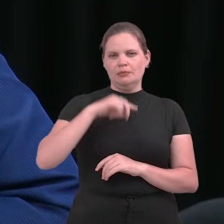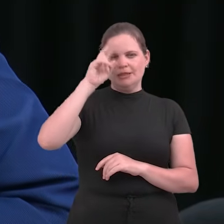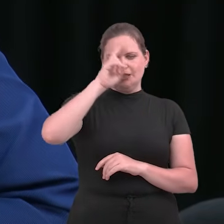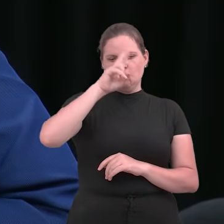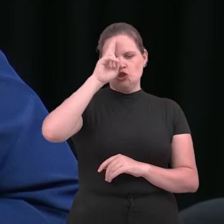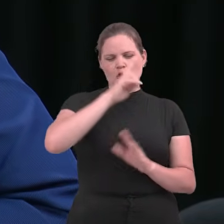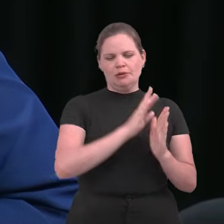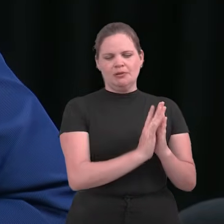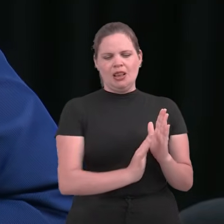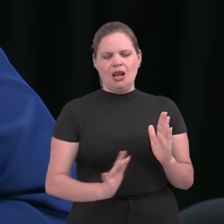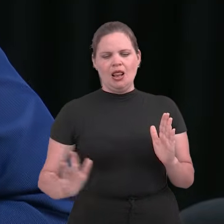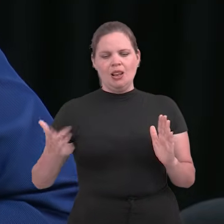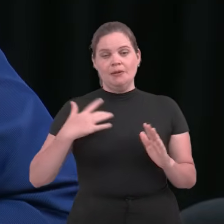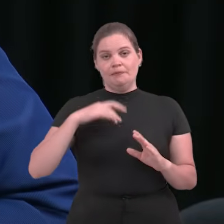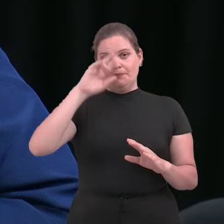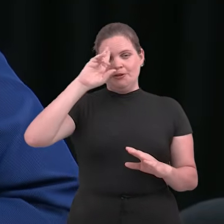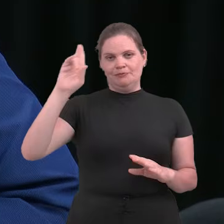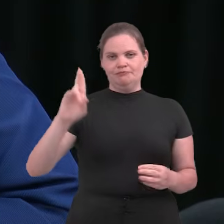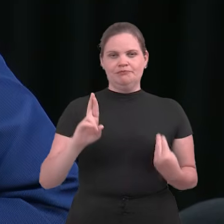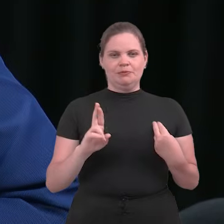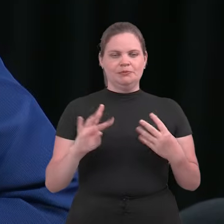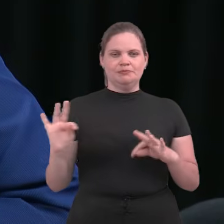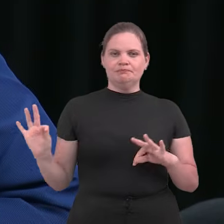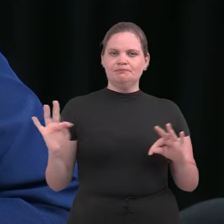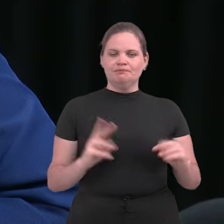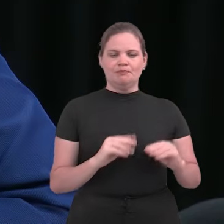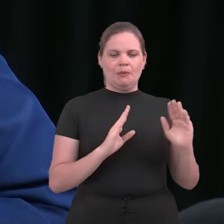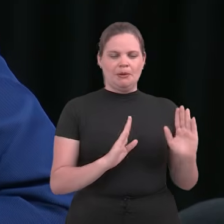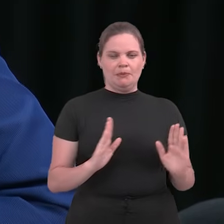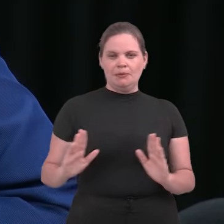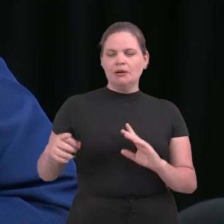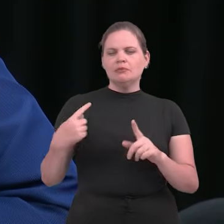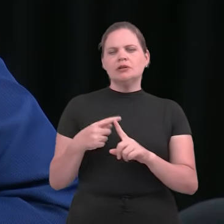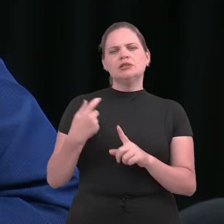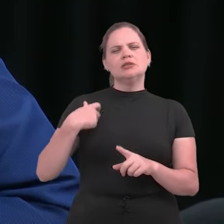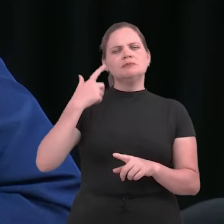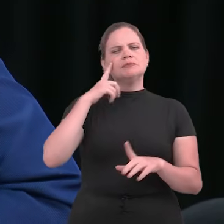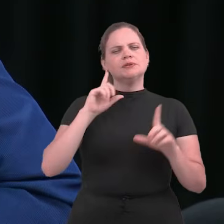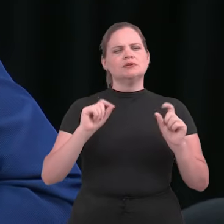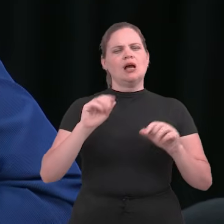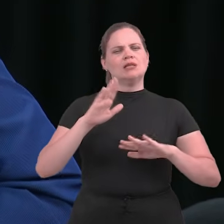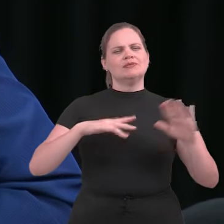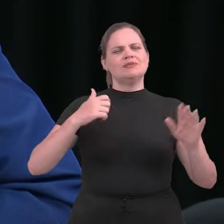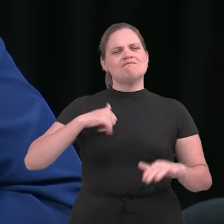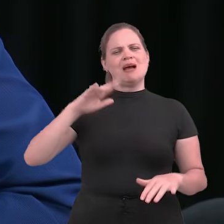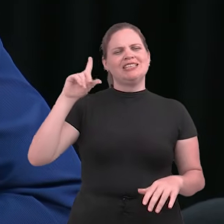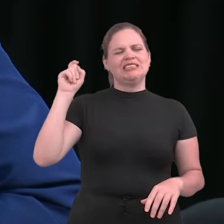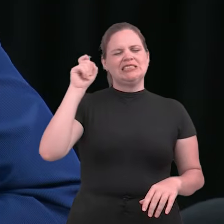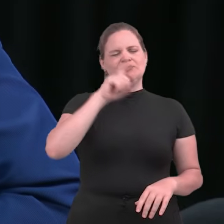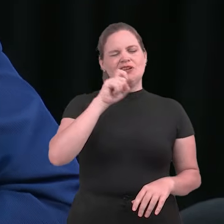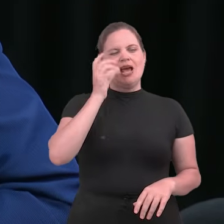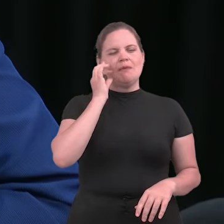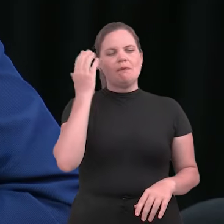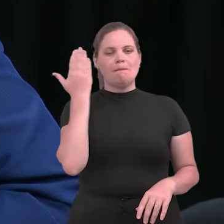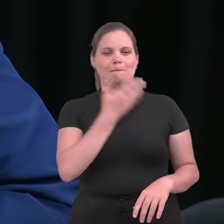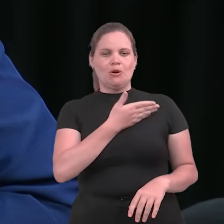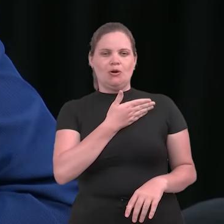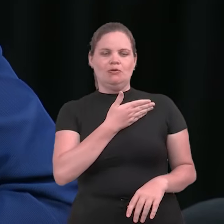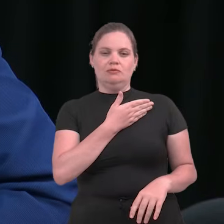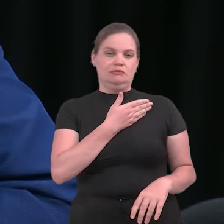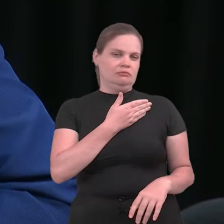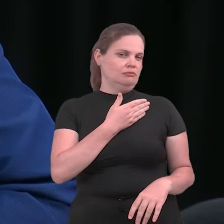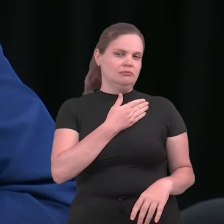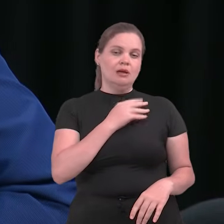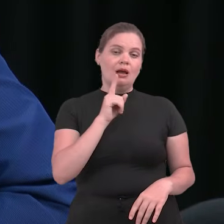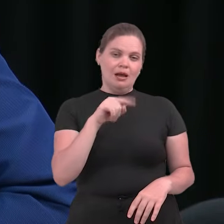mas o Senhor está presente em todas as etapas, né? É verdade. Porque a gente pensa, né, que às vezes a parte mais difícil é a prova, fazer a prova.